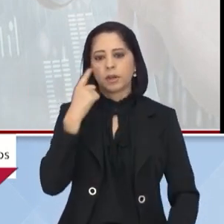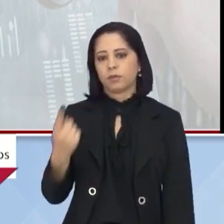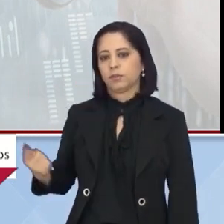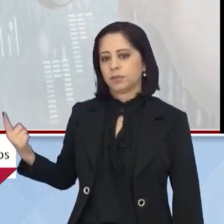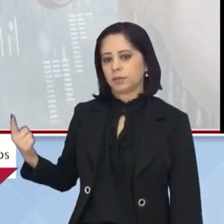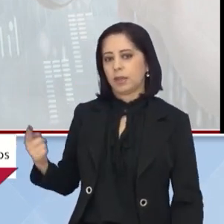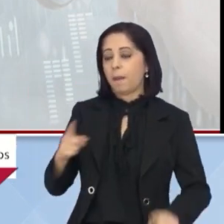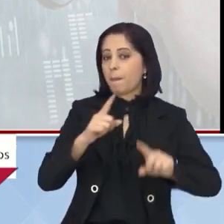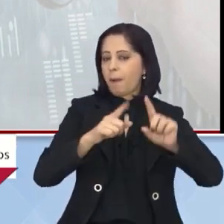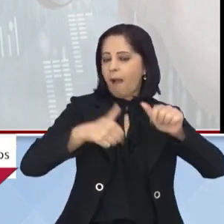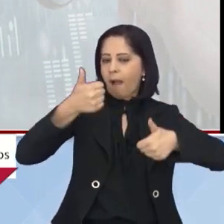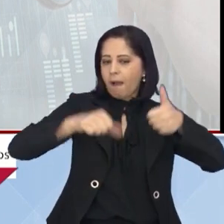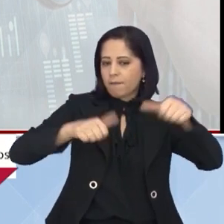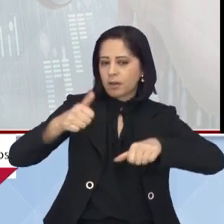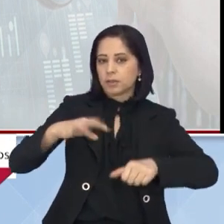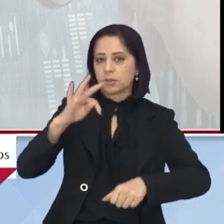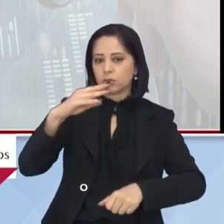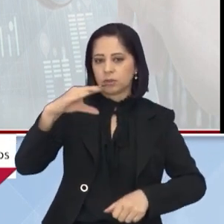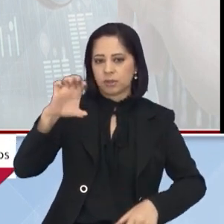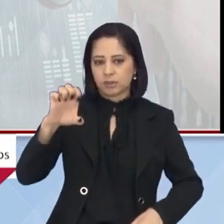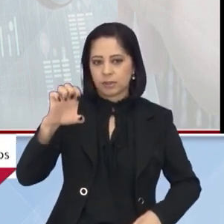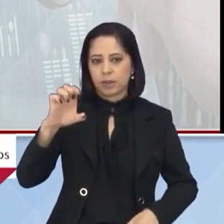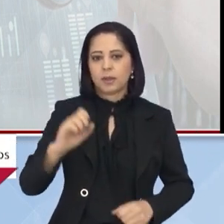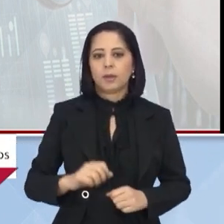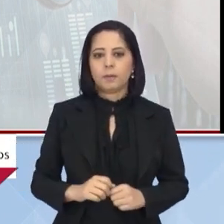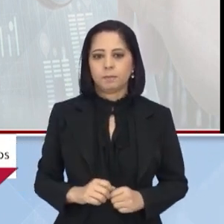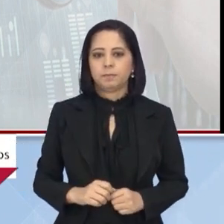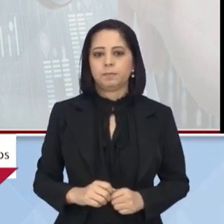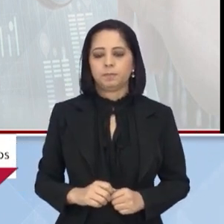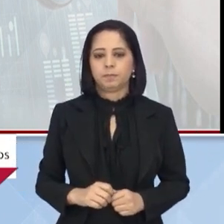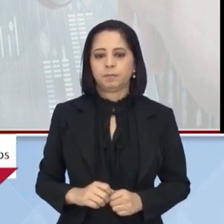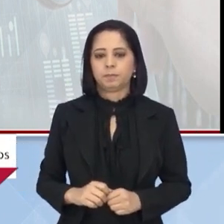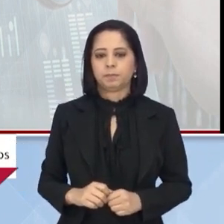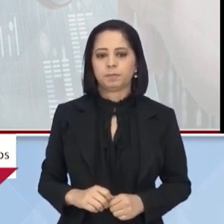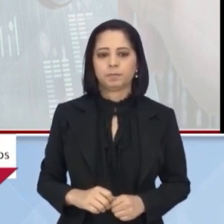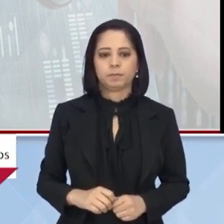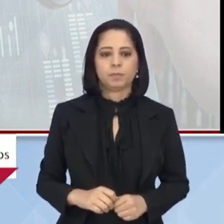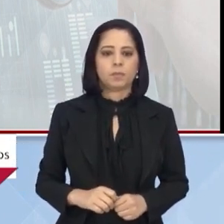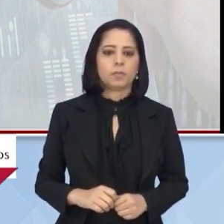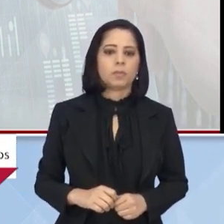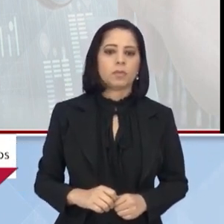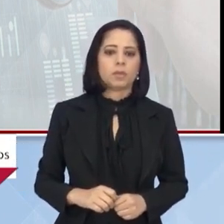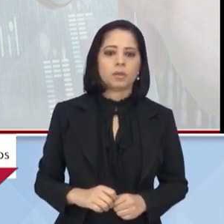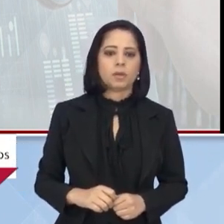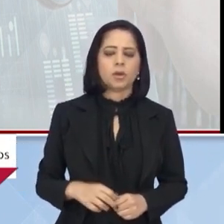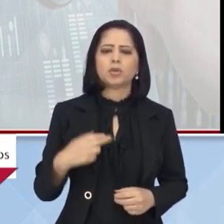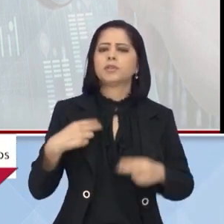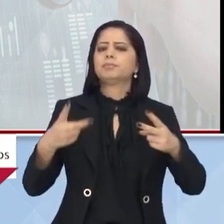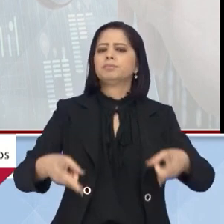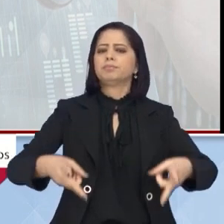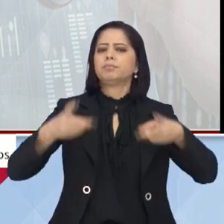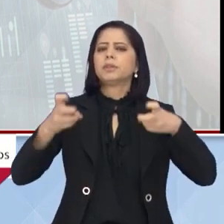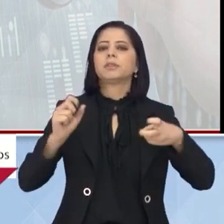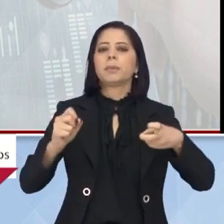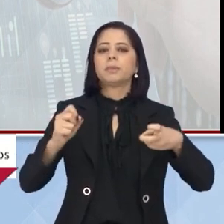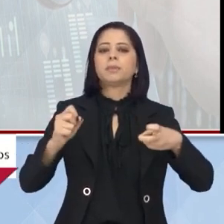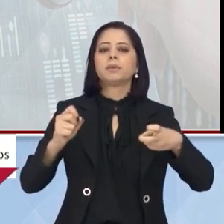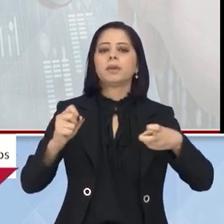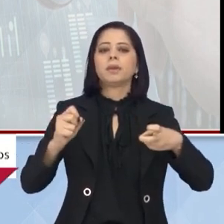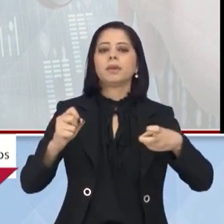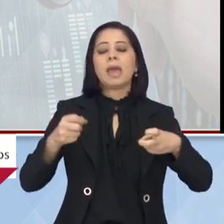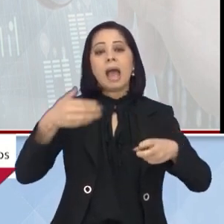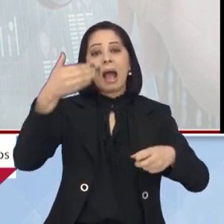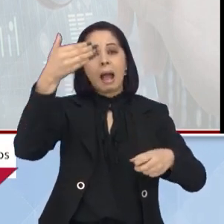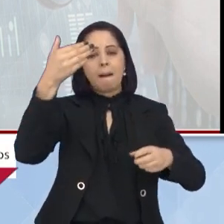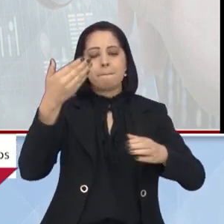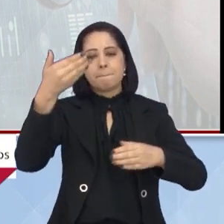Tribunal de Contas através do programa nacional da Transparência pública onde nós verificamos que o índice de Transparência